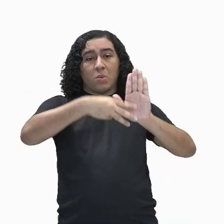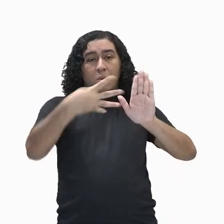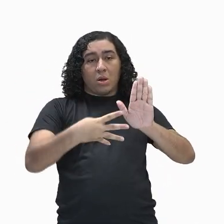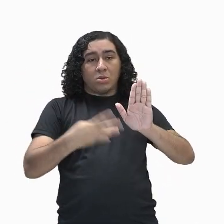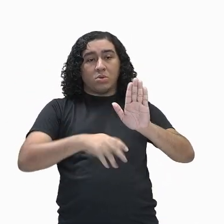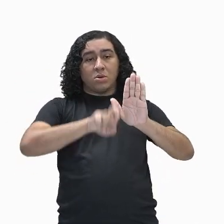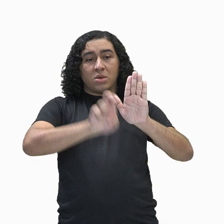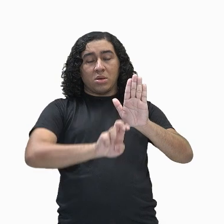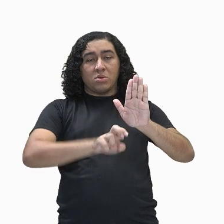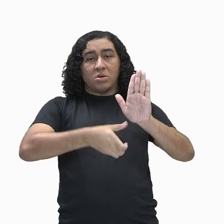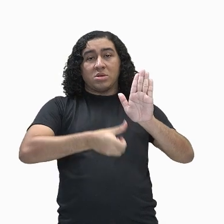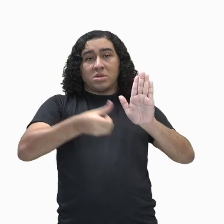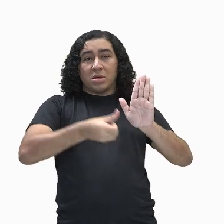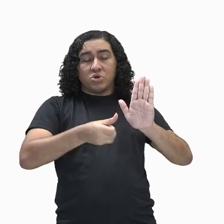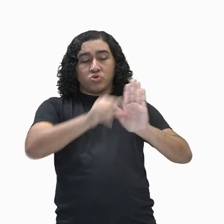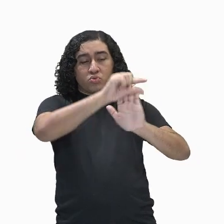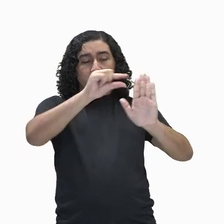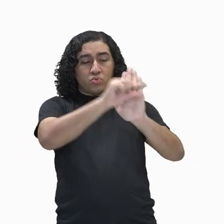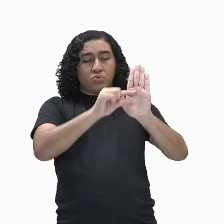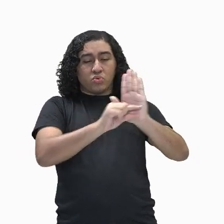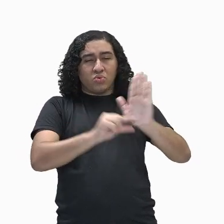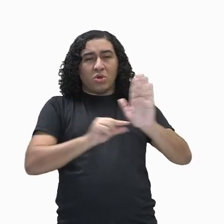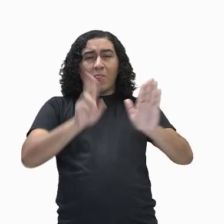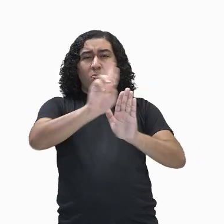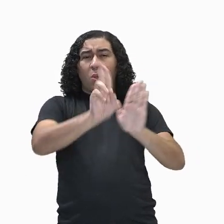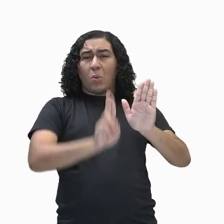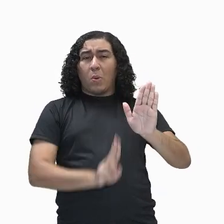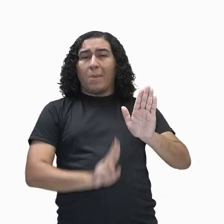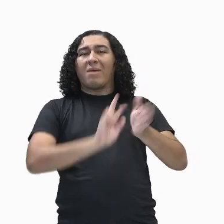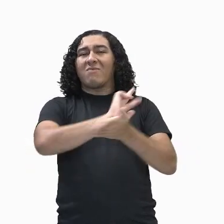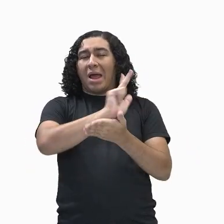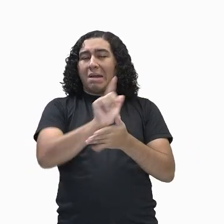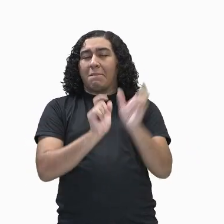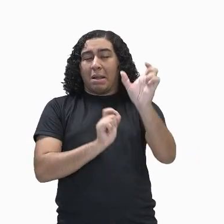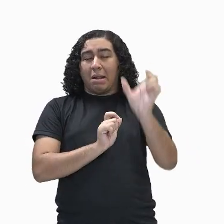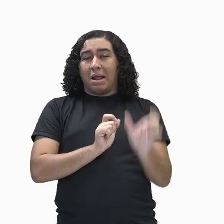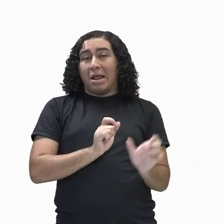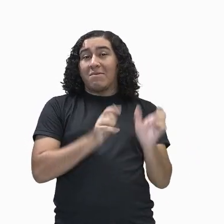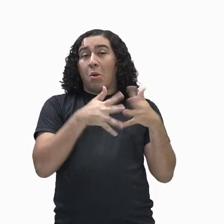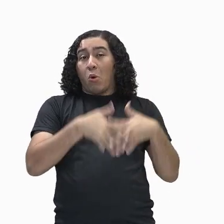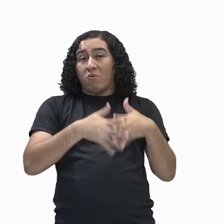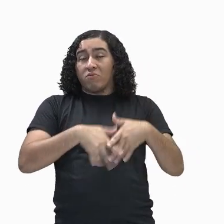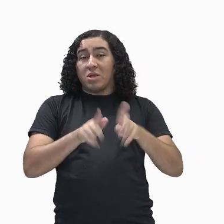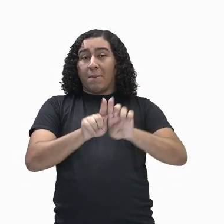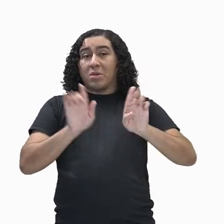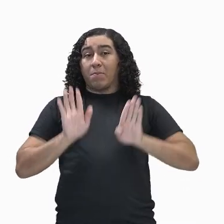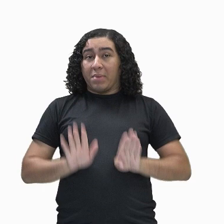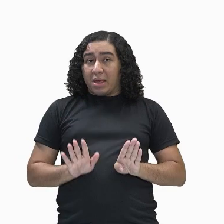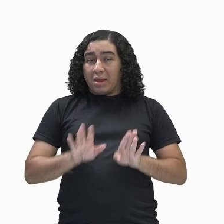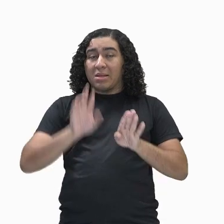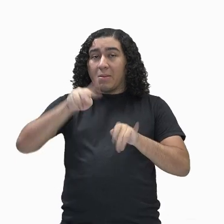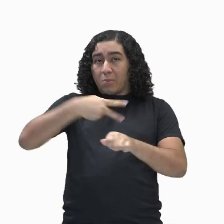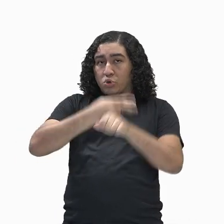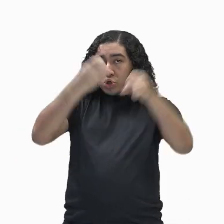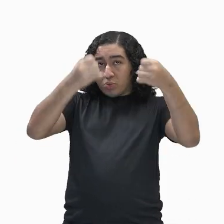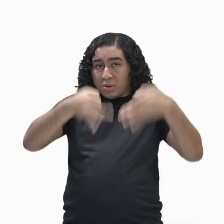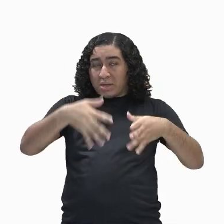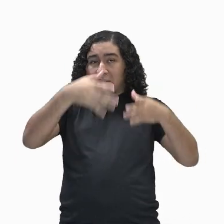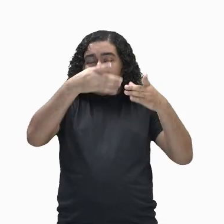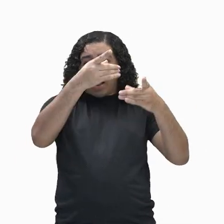clorófitas, feófitas e rodófitas. São muitos nomes, né? Mas calma que a gente vai falar um pouquinho sobre elas.